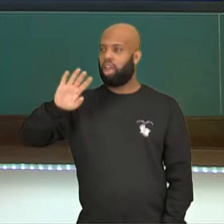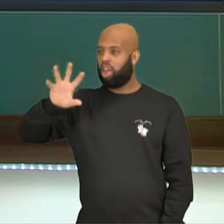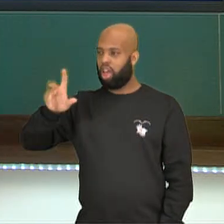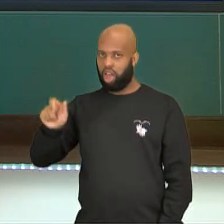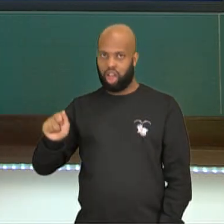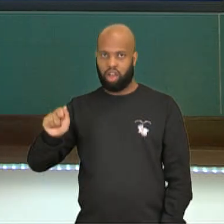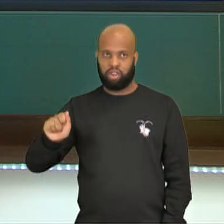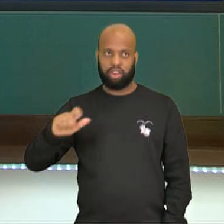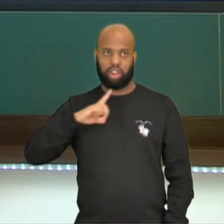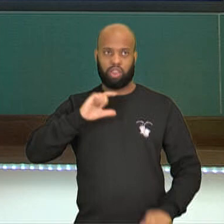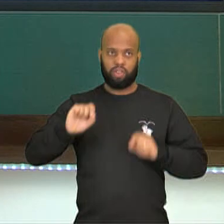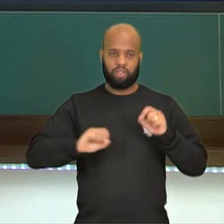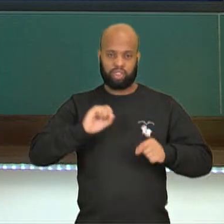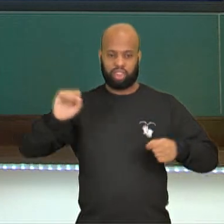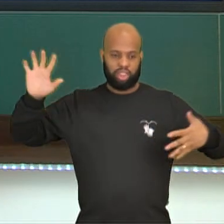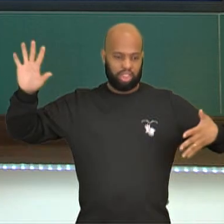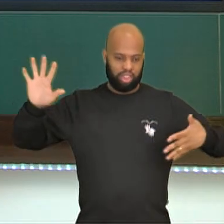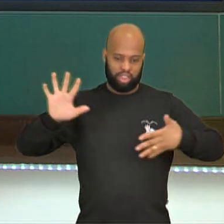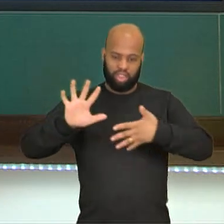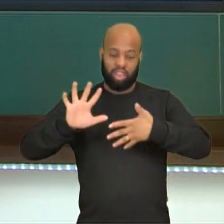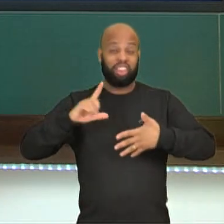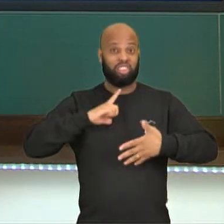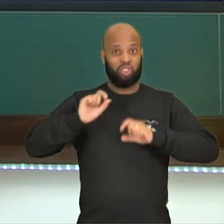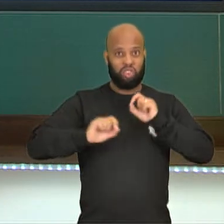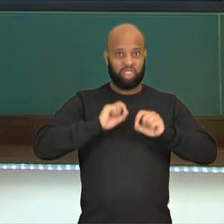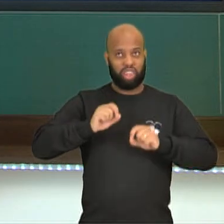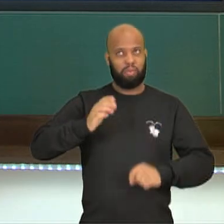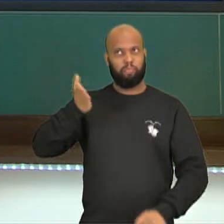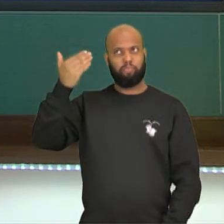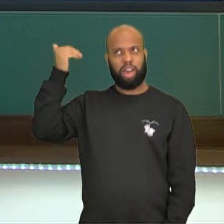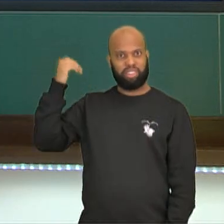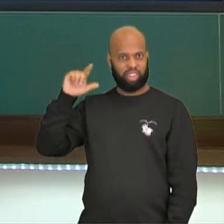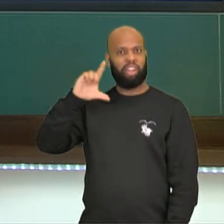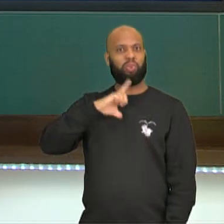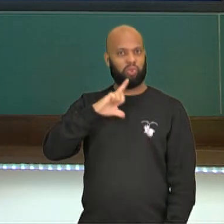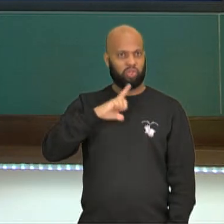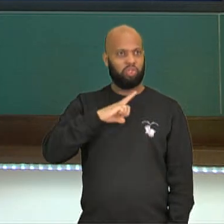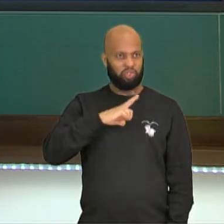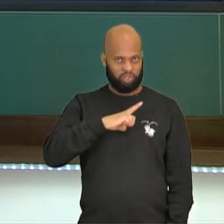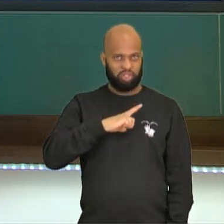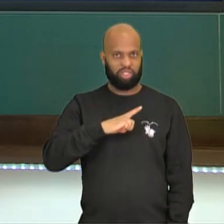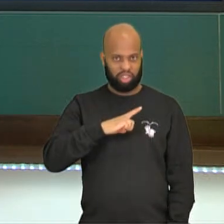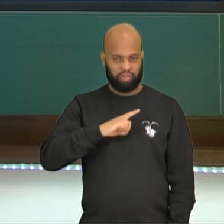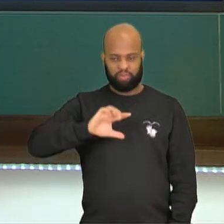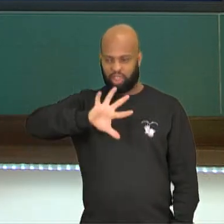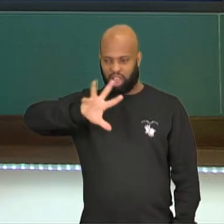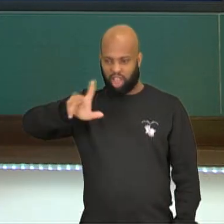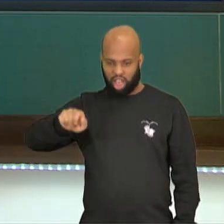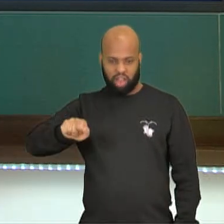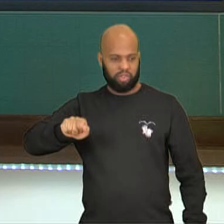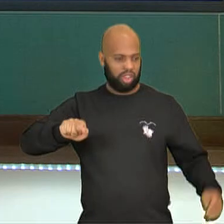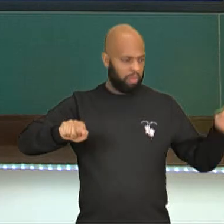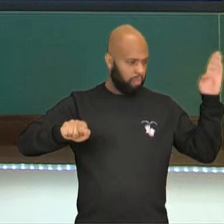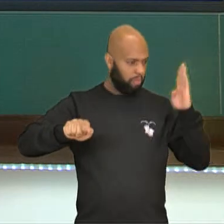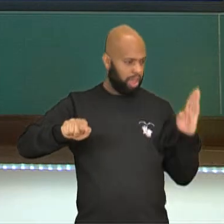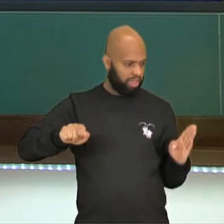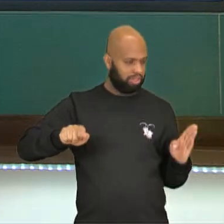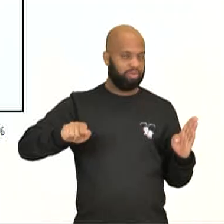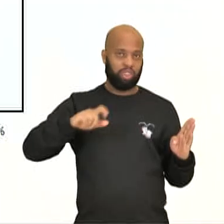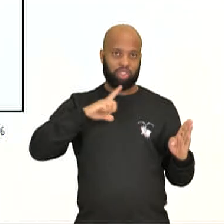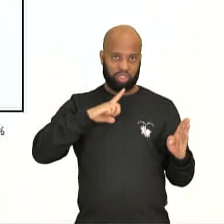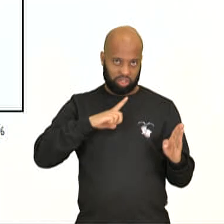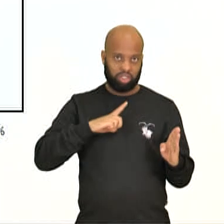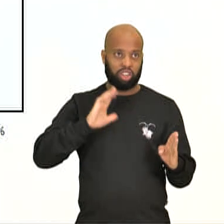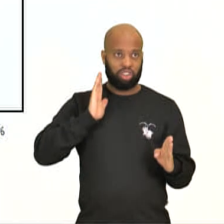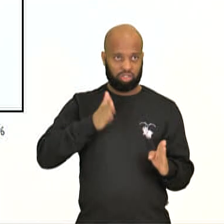presença de africanos que povoaram o Brasil há muito, muito tempo atrás, há 50 a 100 mil anos atrás.